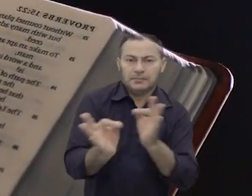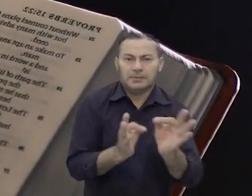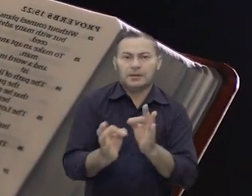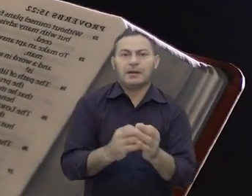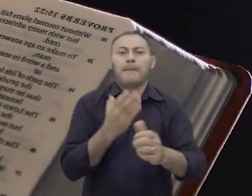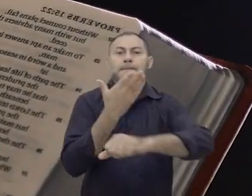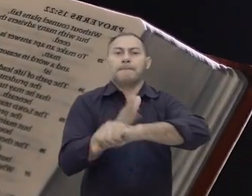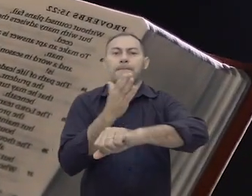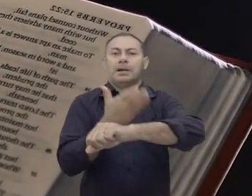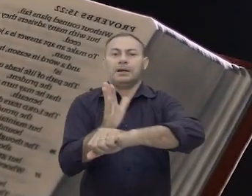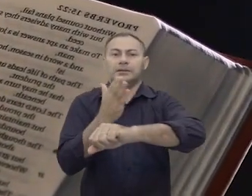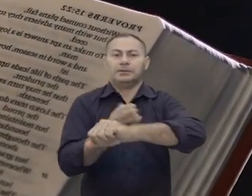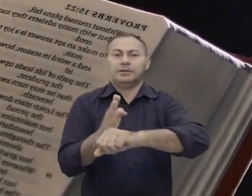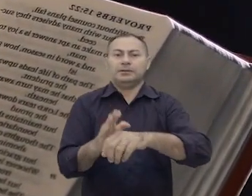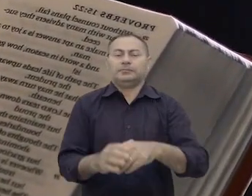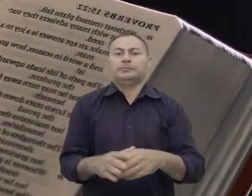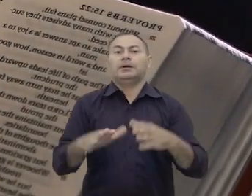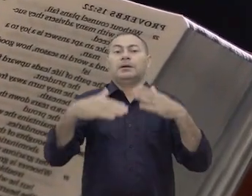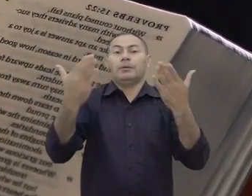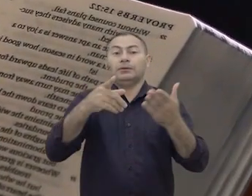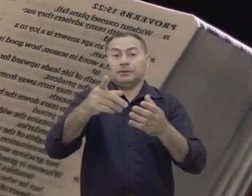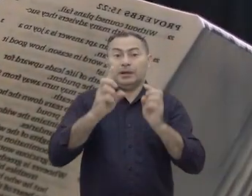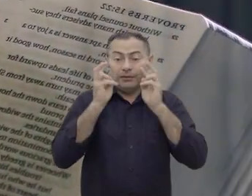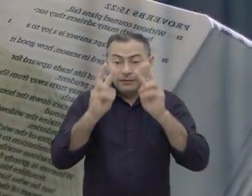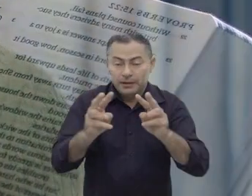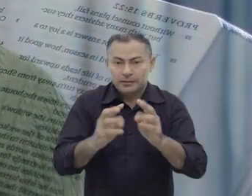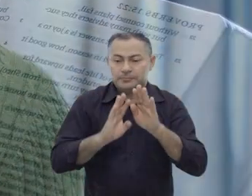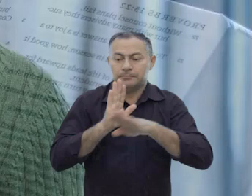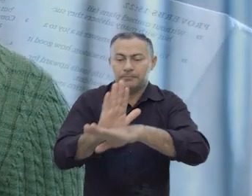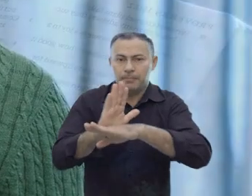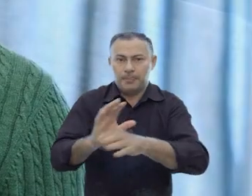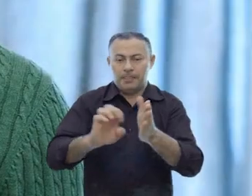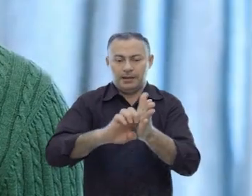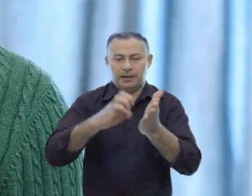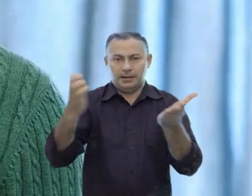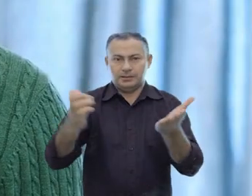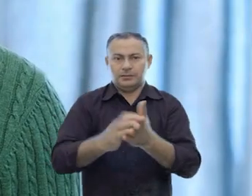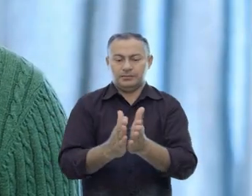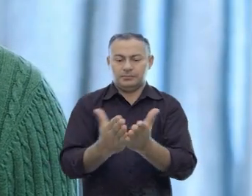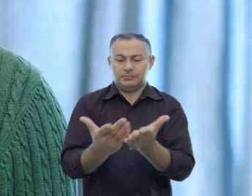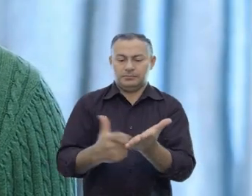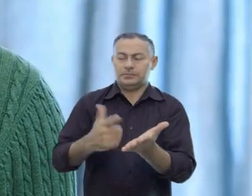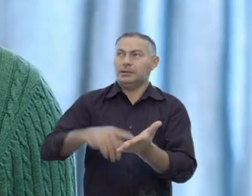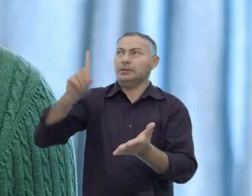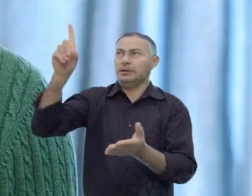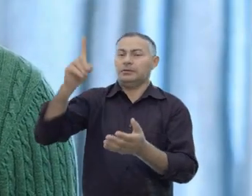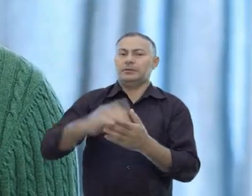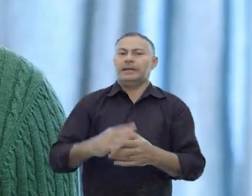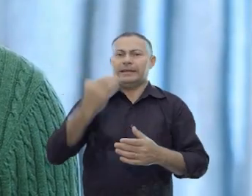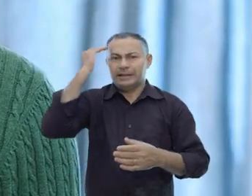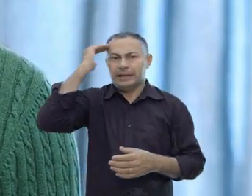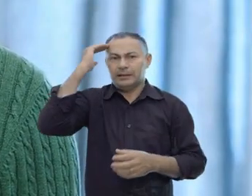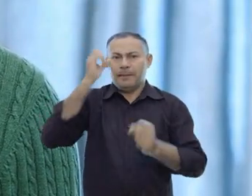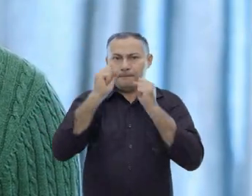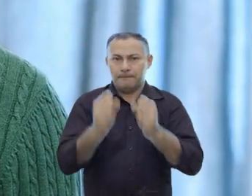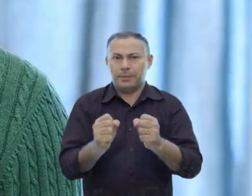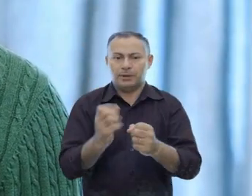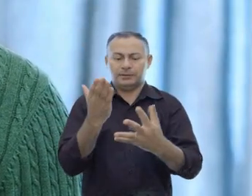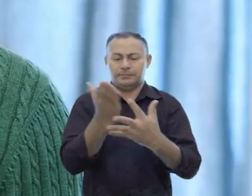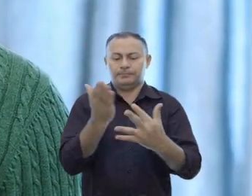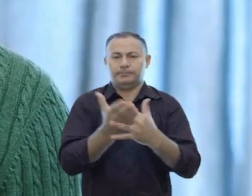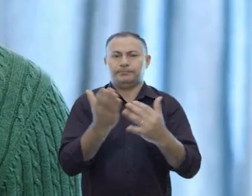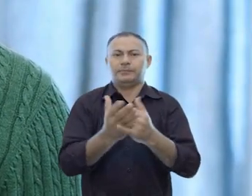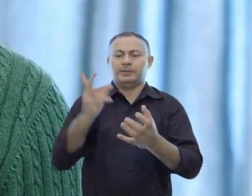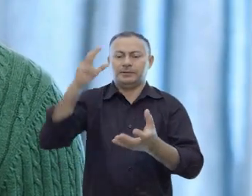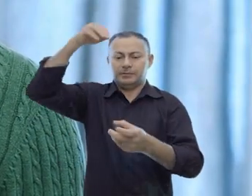à preparação e prática. Quando você considera a contribuição de Esdras para a obra de Deus, entende por que ele